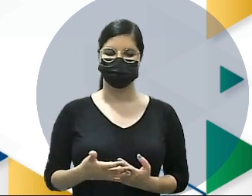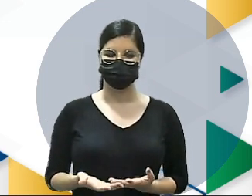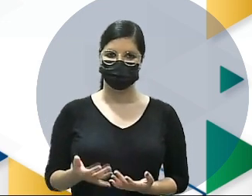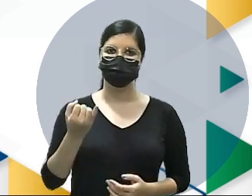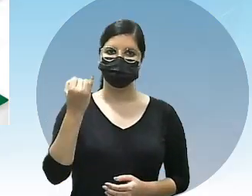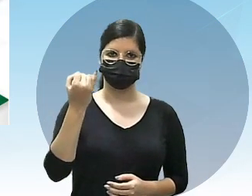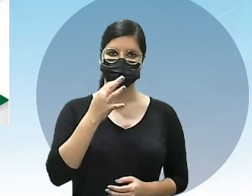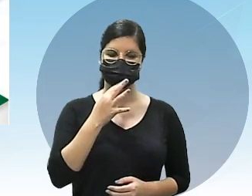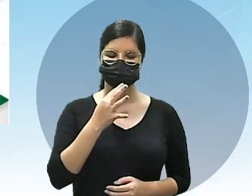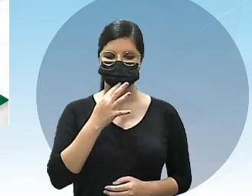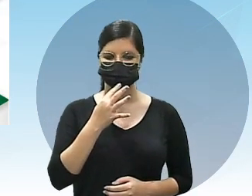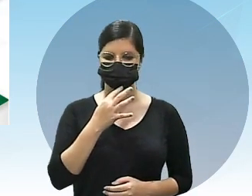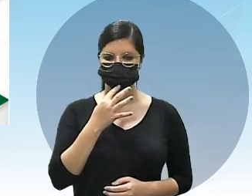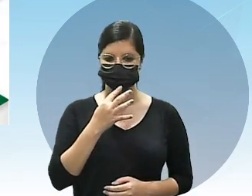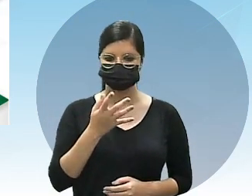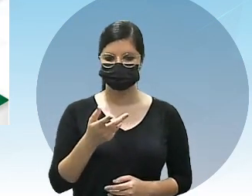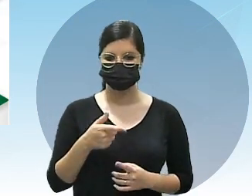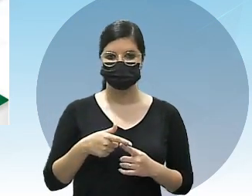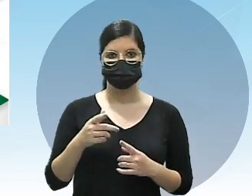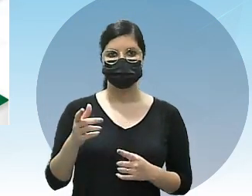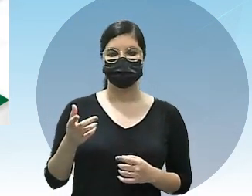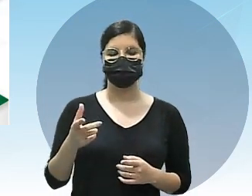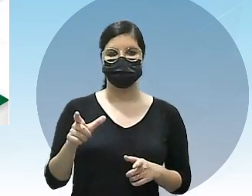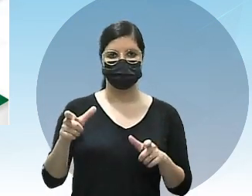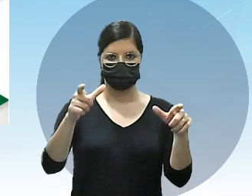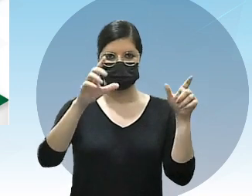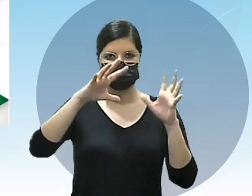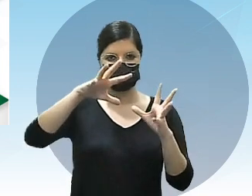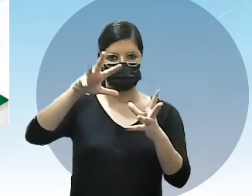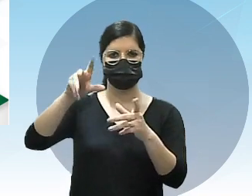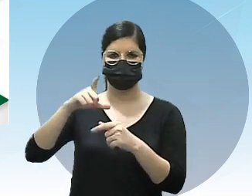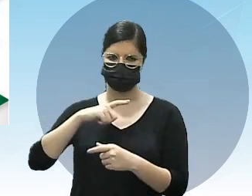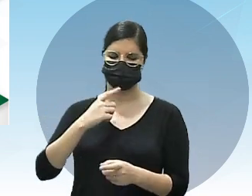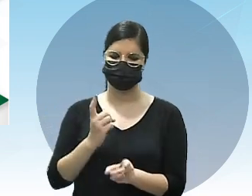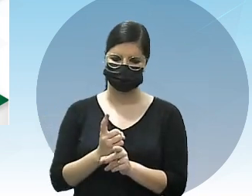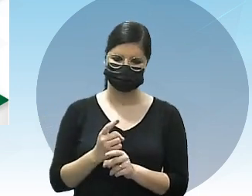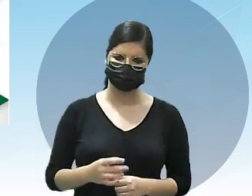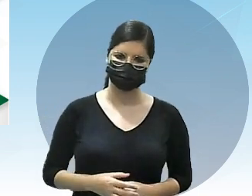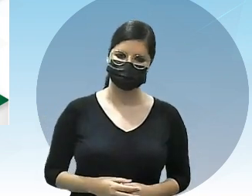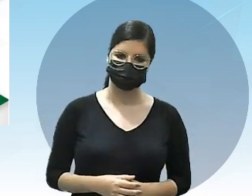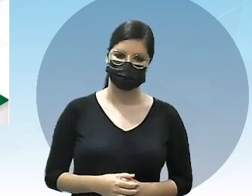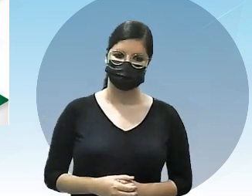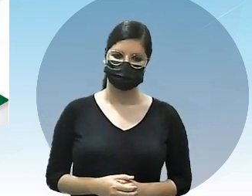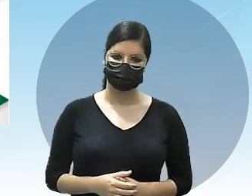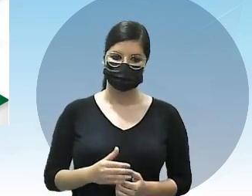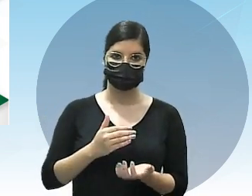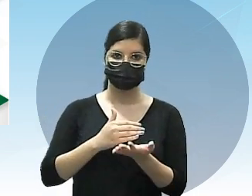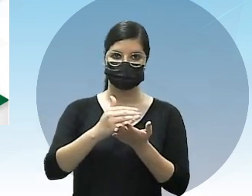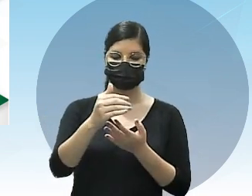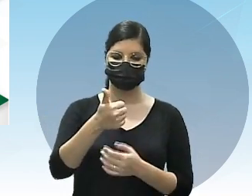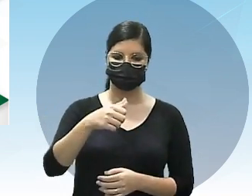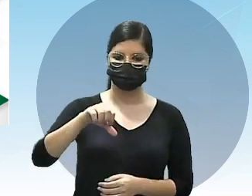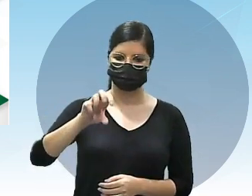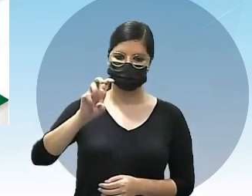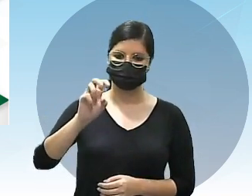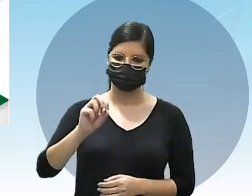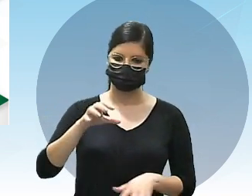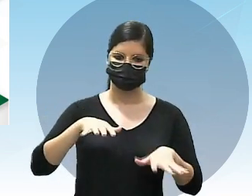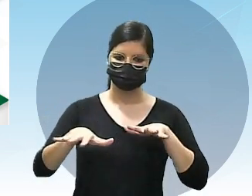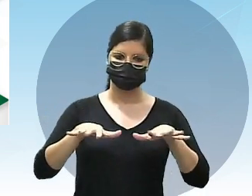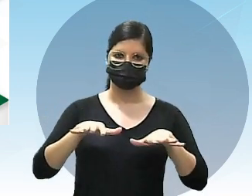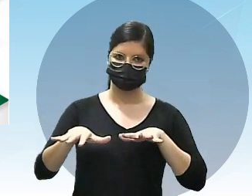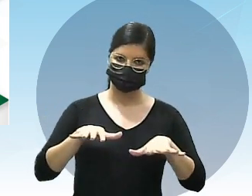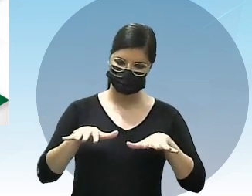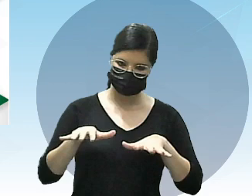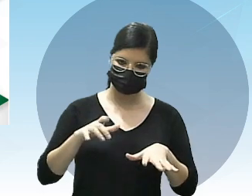que é importante mas no lado oriental da terra também tem muito em e para iniciar daí 1950